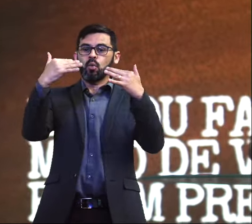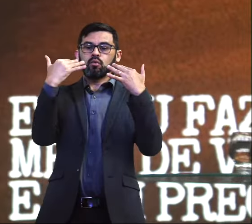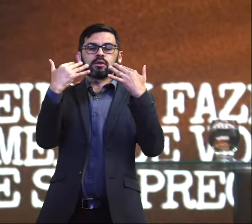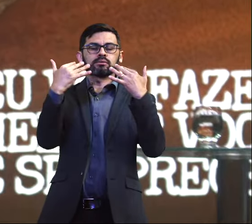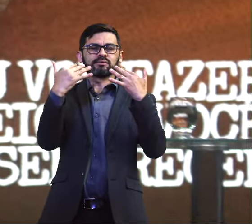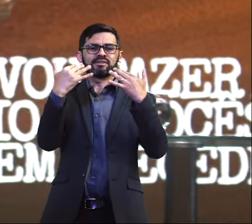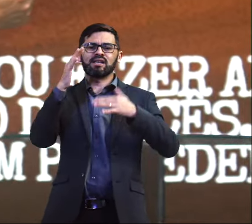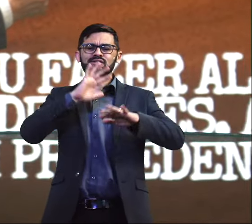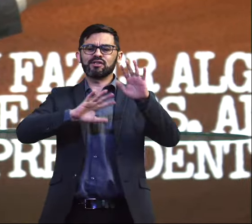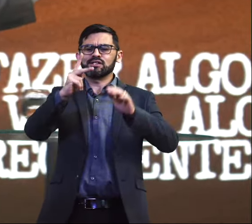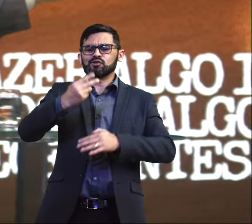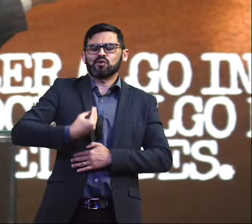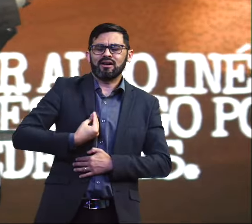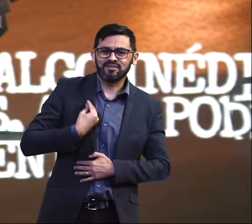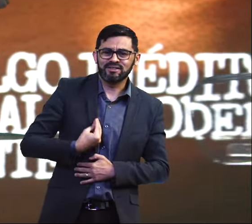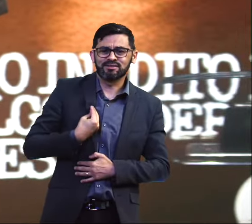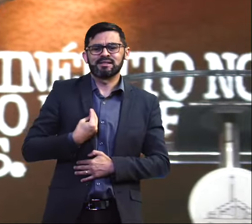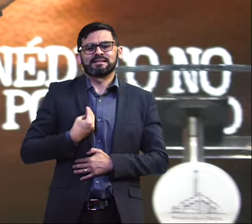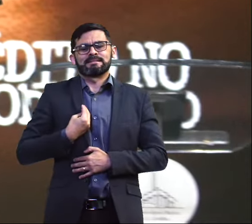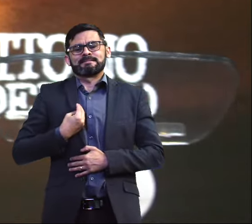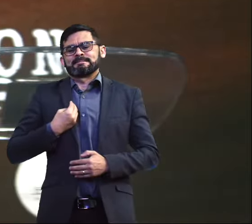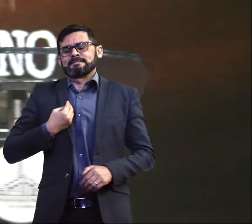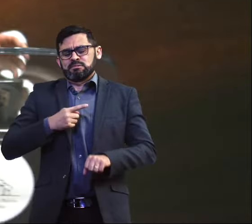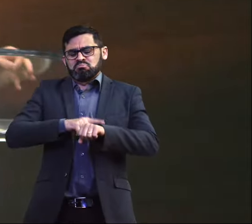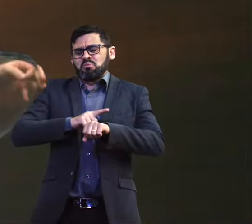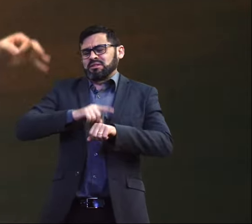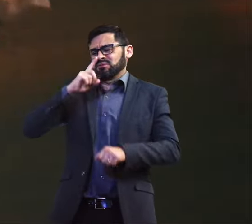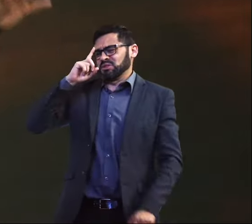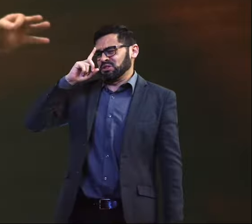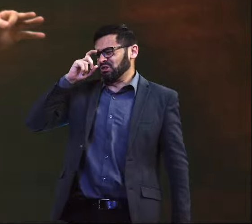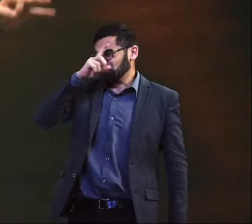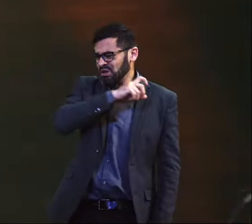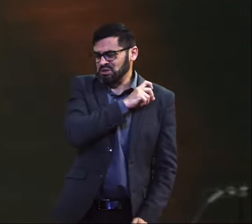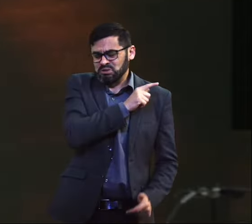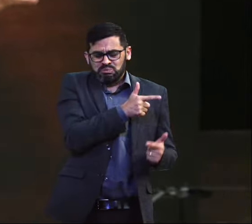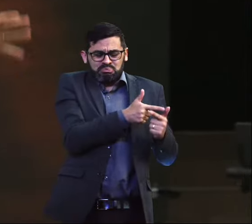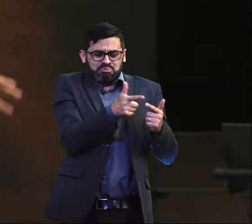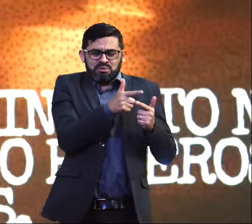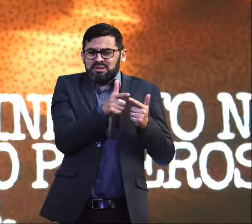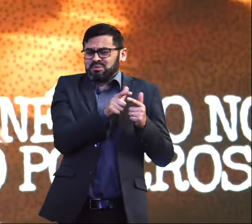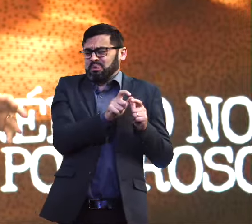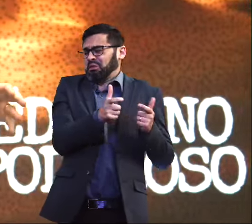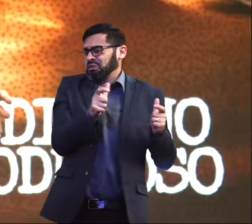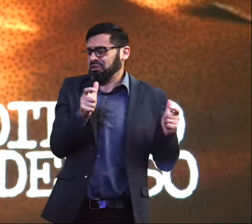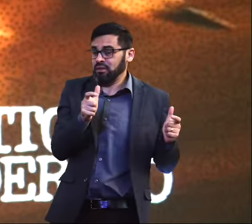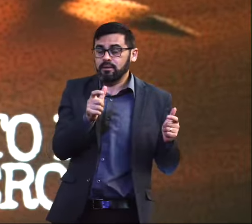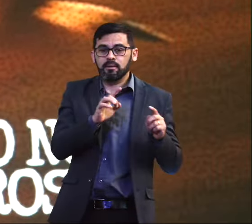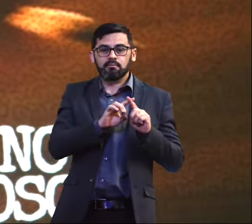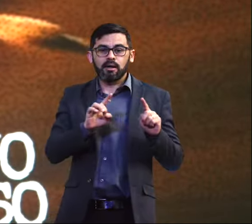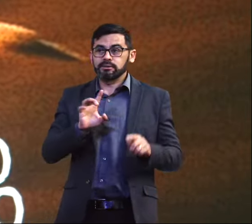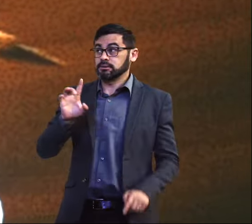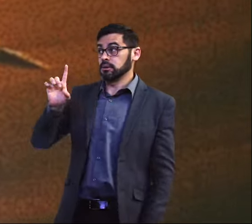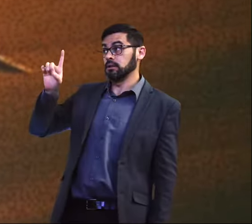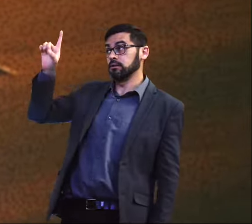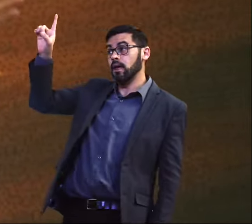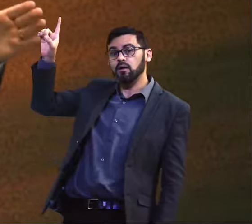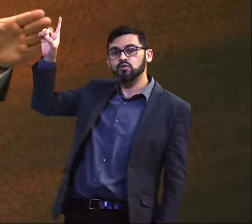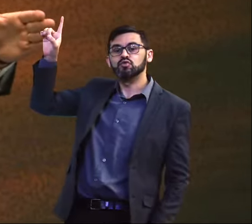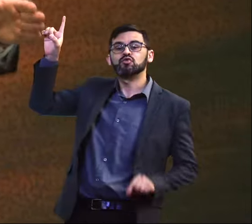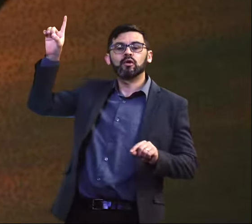diante dos seus olhos você está lidando com situações que parecem não ter jeito. O nosso Deus